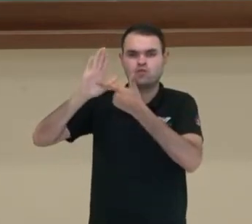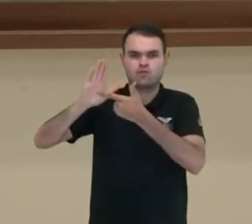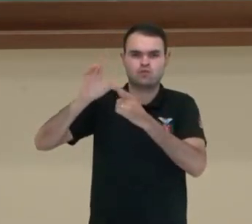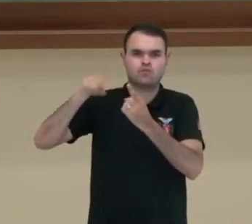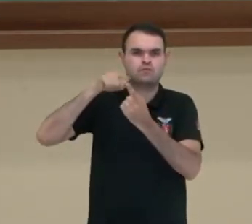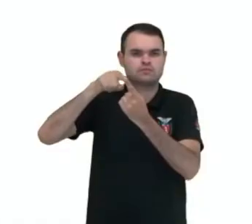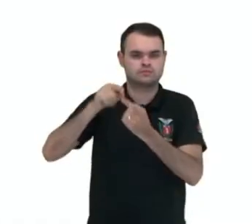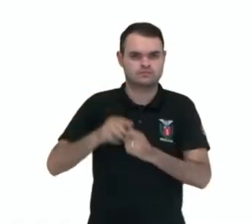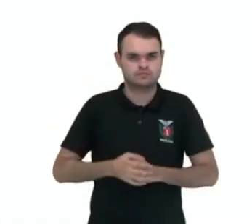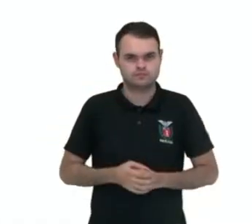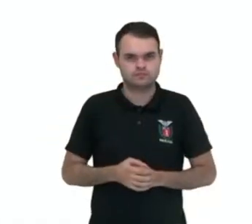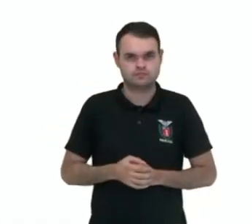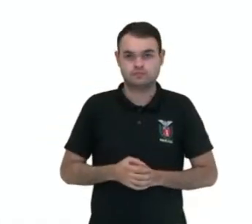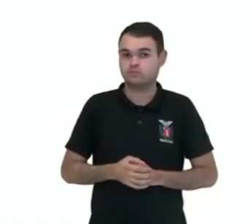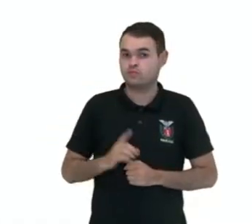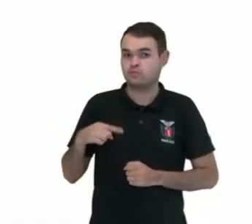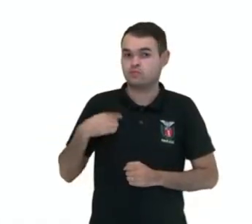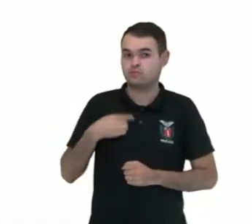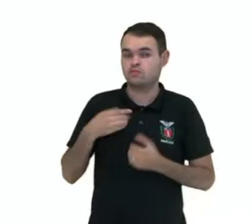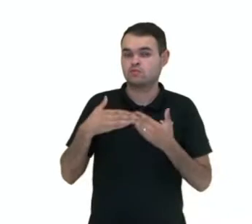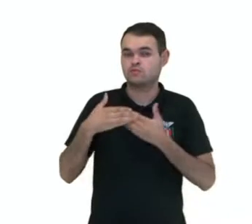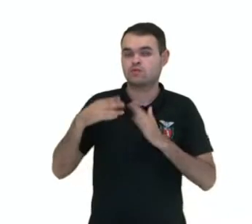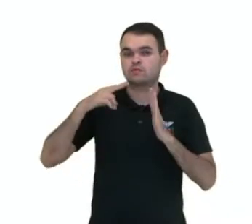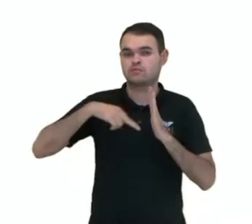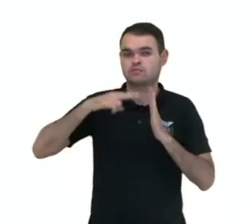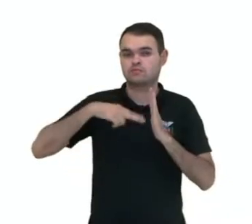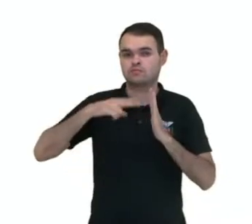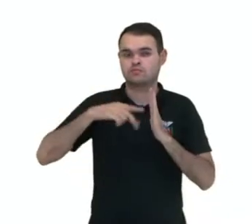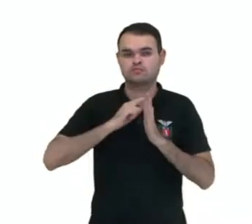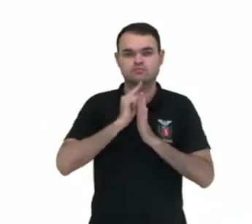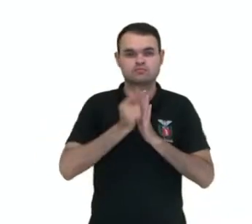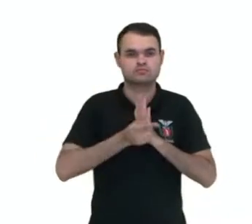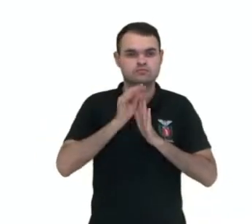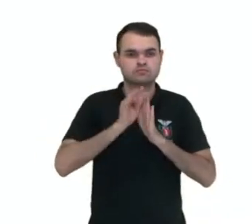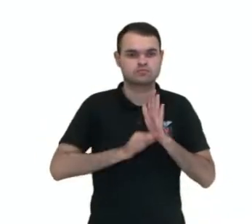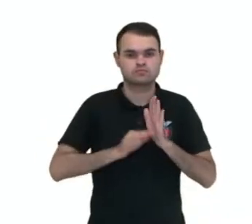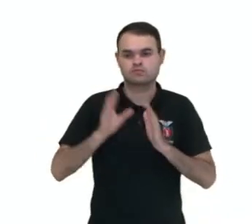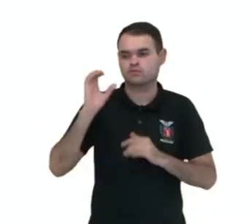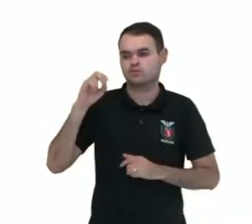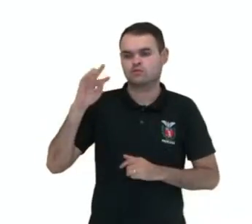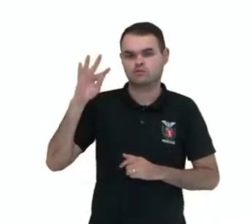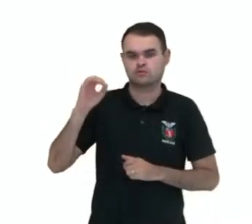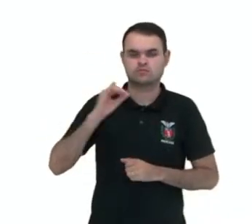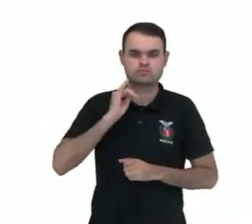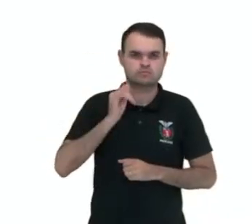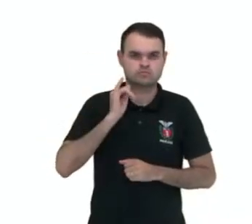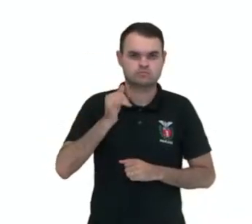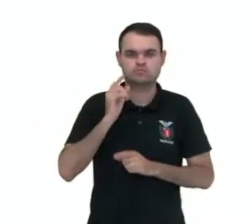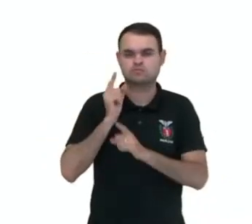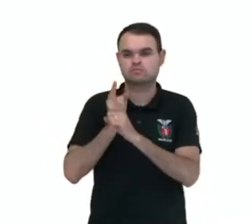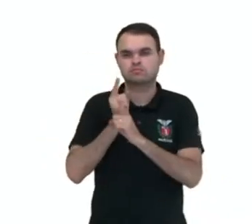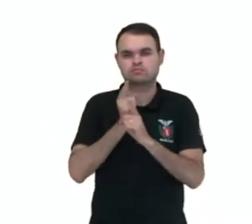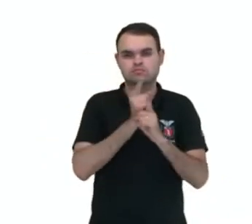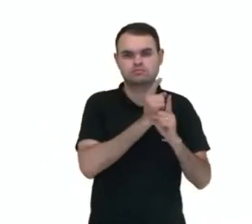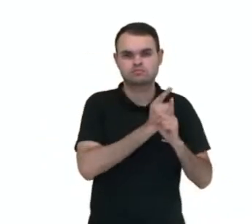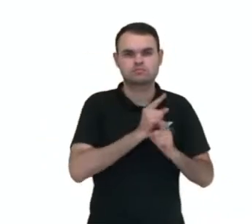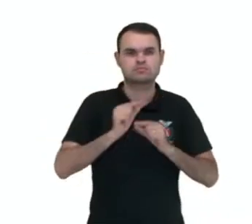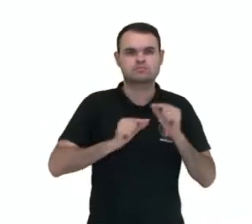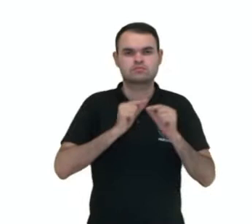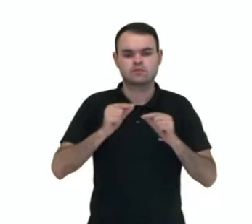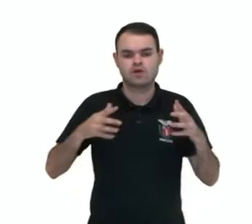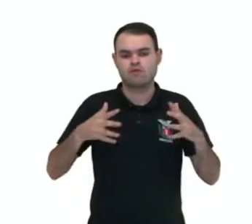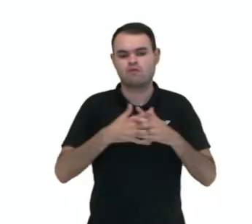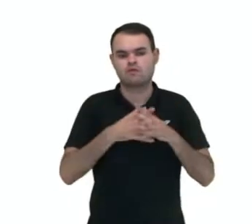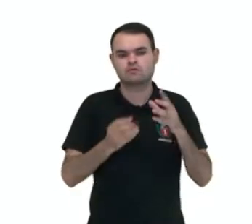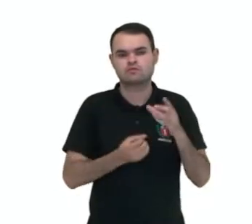objetivos? Então, nós vamos fazer a leitura do gênero textual conto, certo? Identificar o conflito